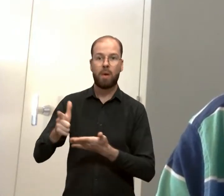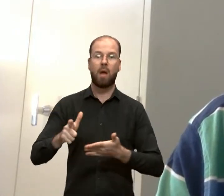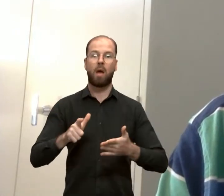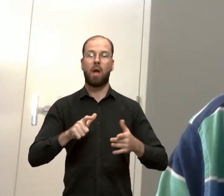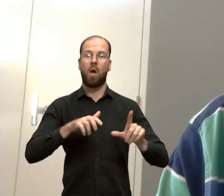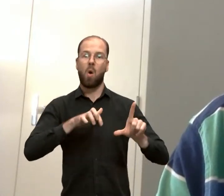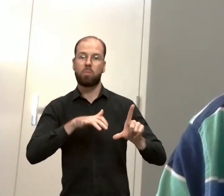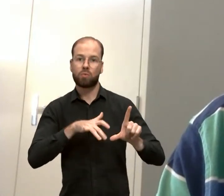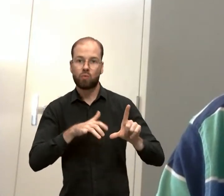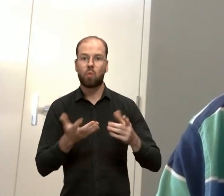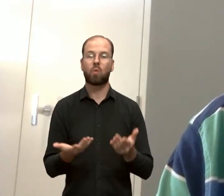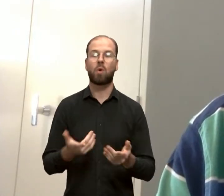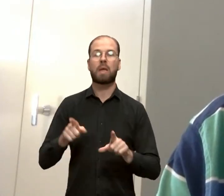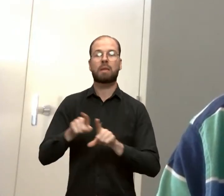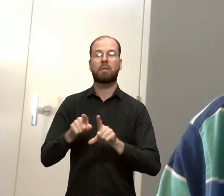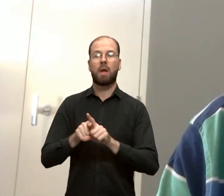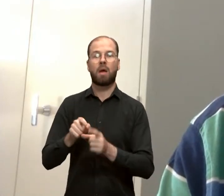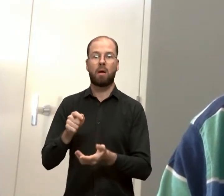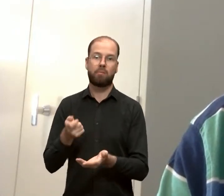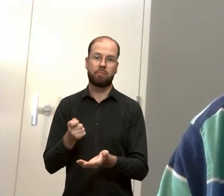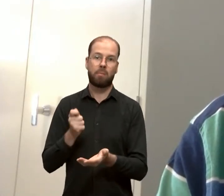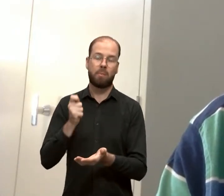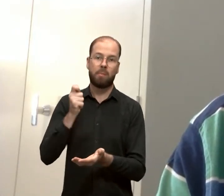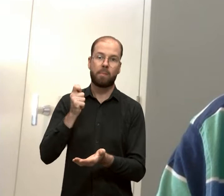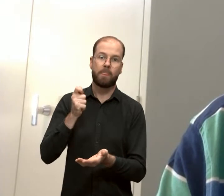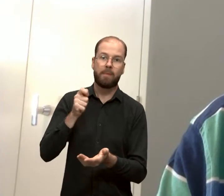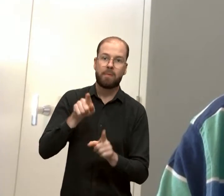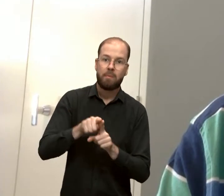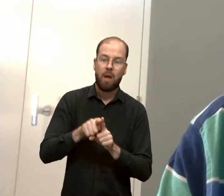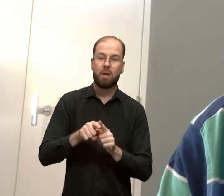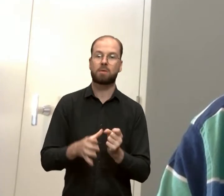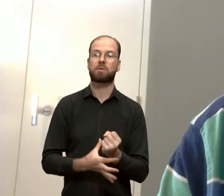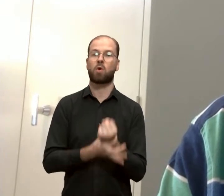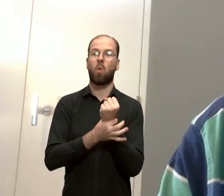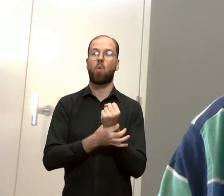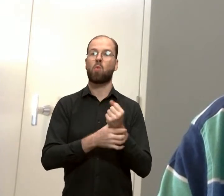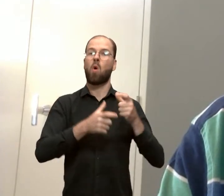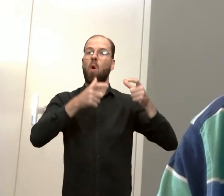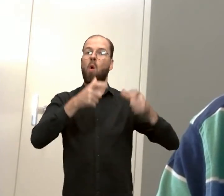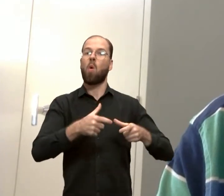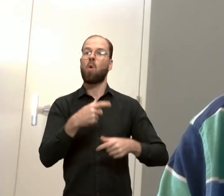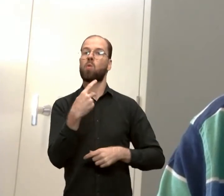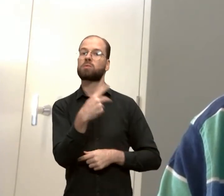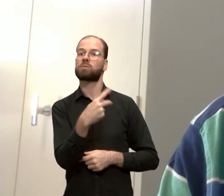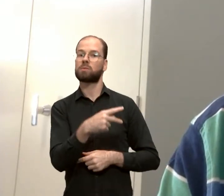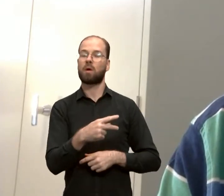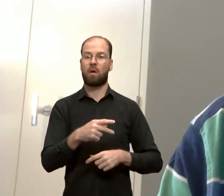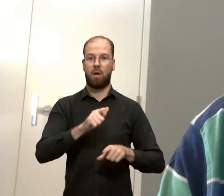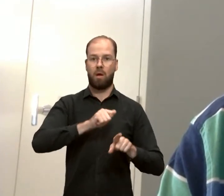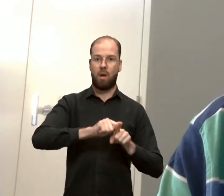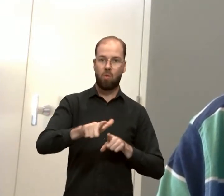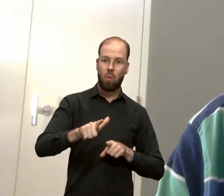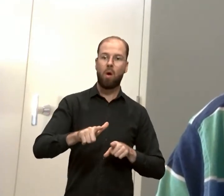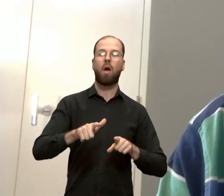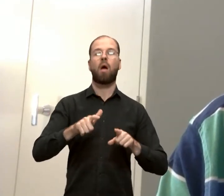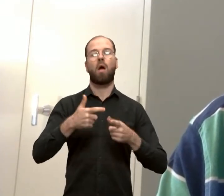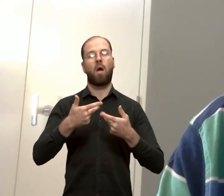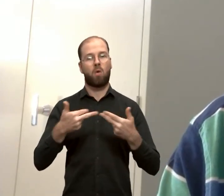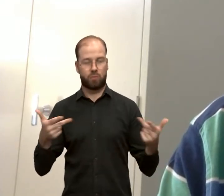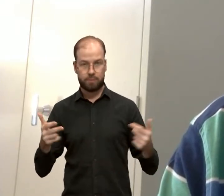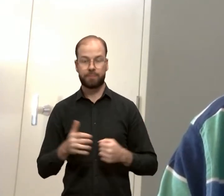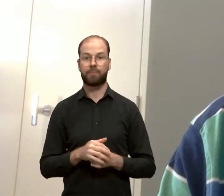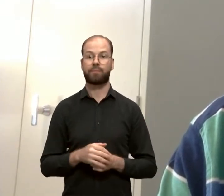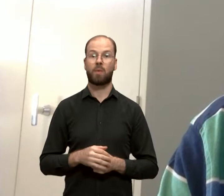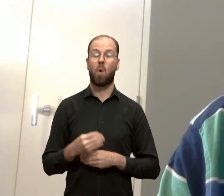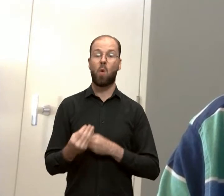poder pagar adiantar, fazer um seguro do local que ele vai alugar, entre outras coisas. A parte